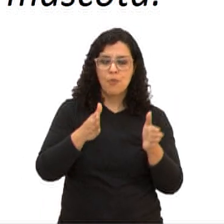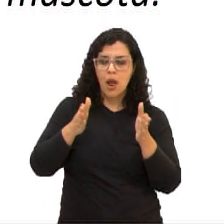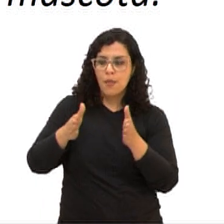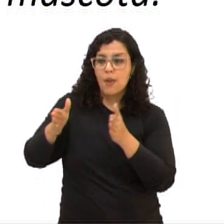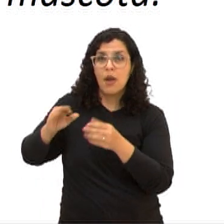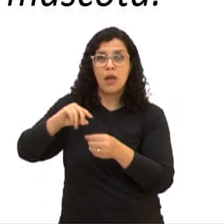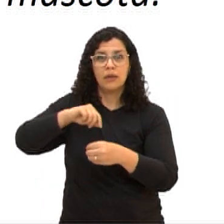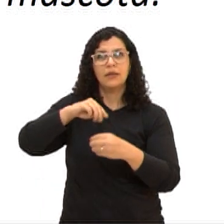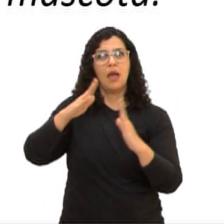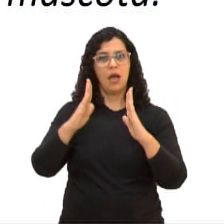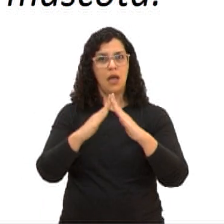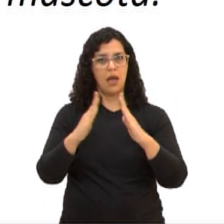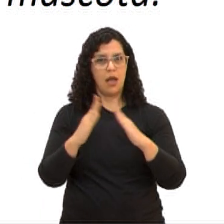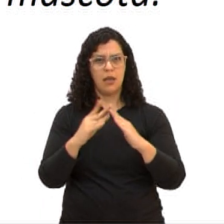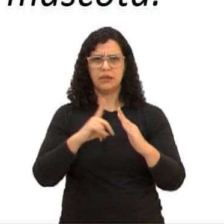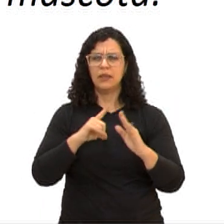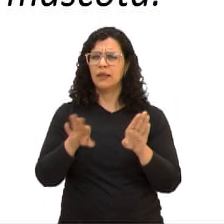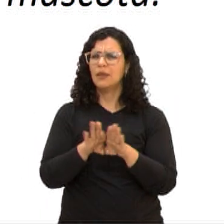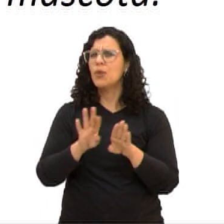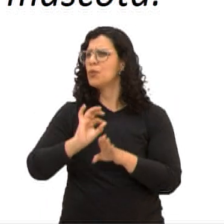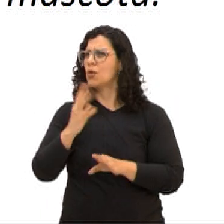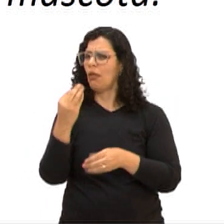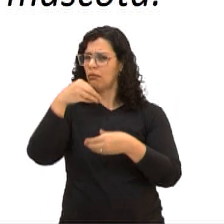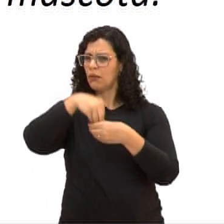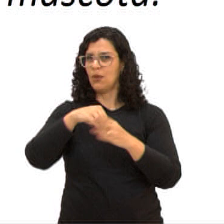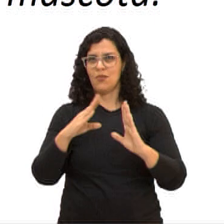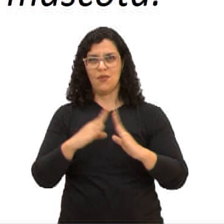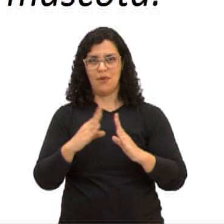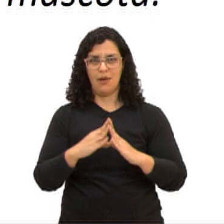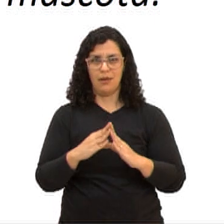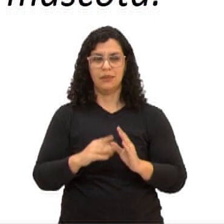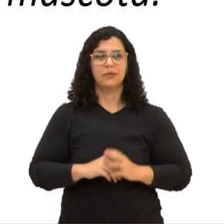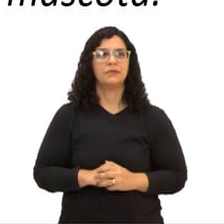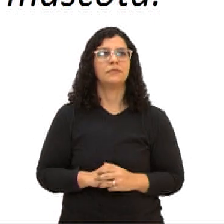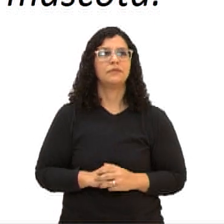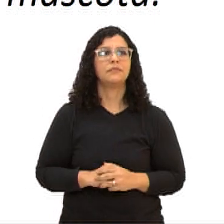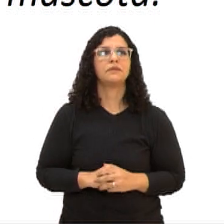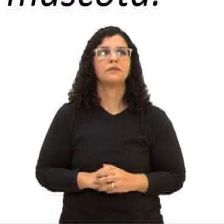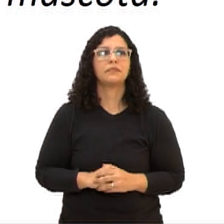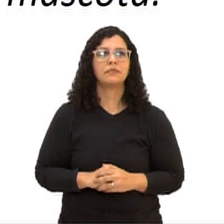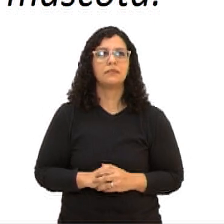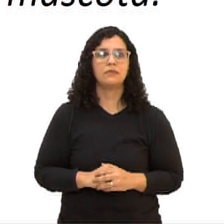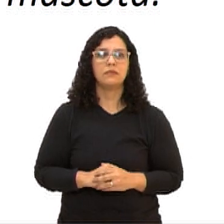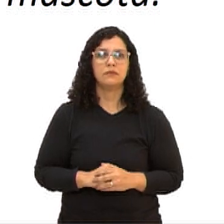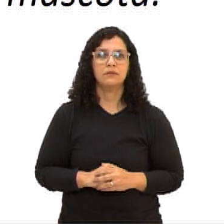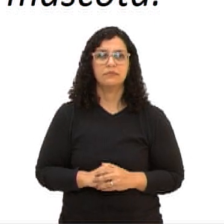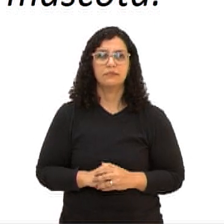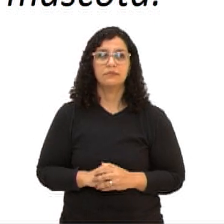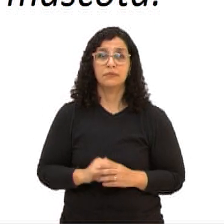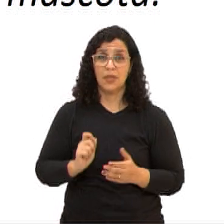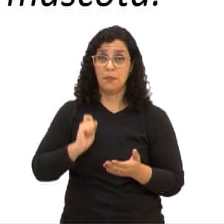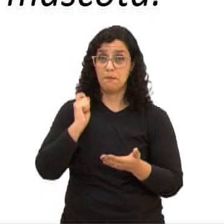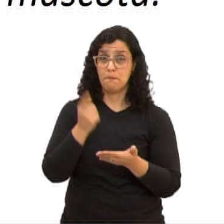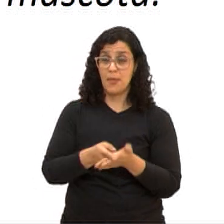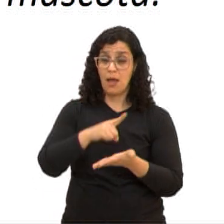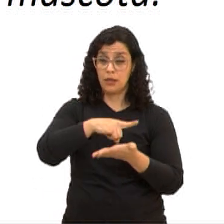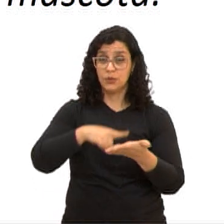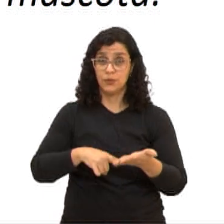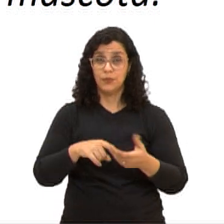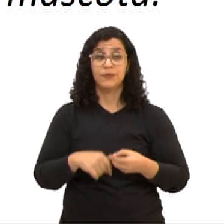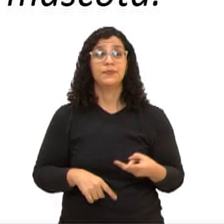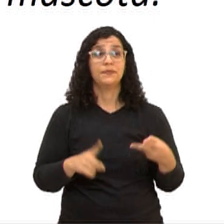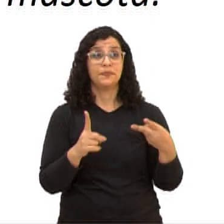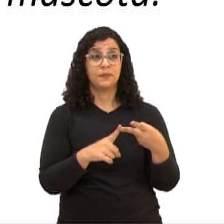casa. Então, aqui nós temos mais algumas ações que constituem a rotina de uma casa. Pagar as contas, pagar as